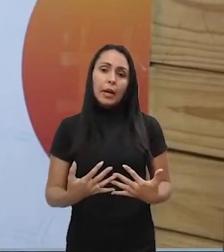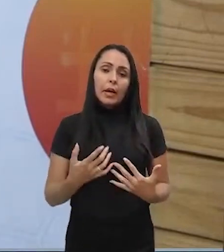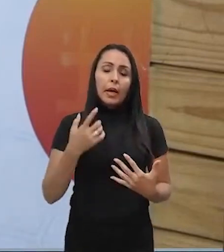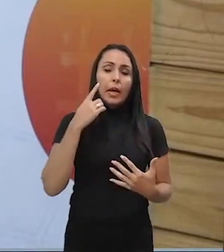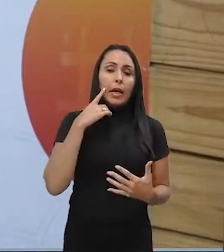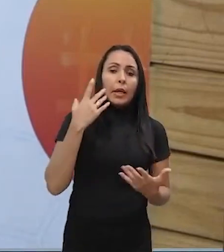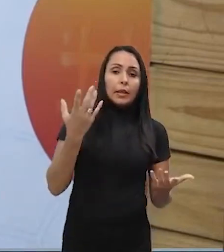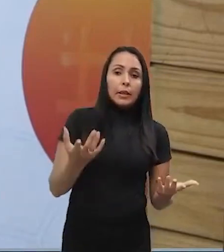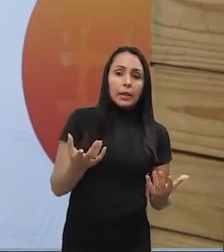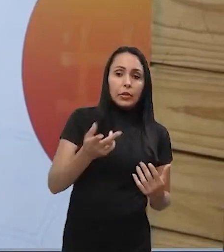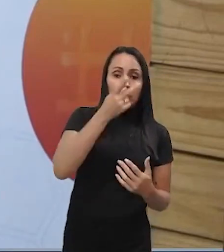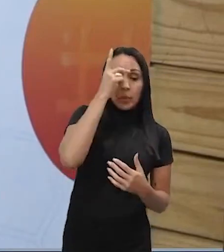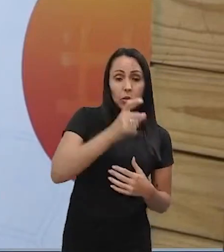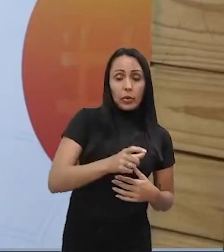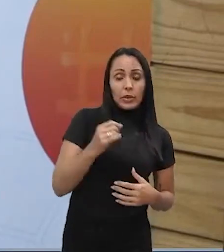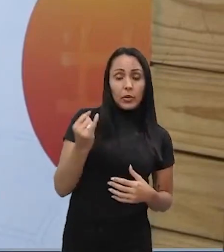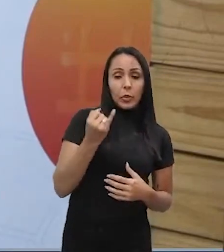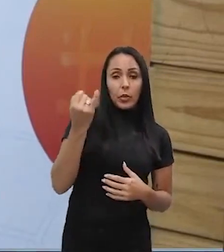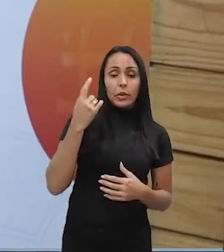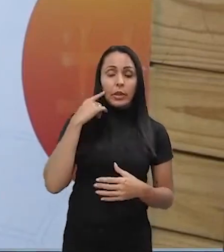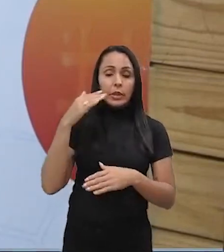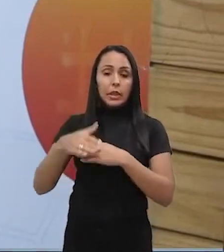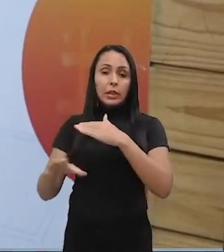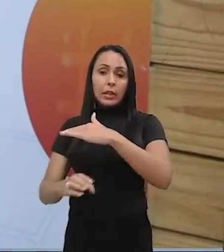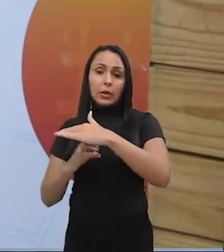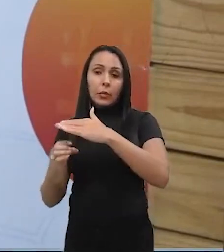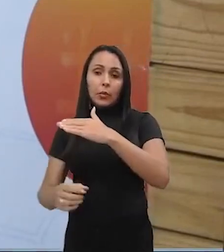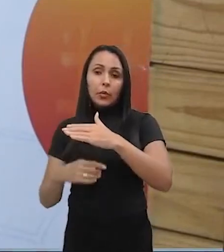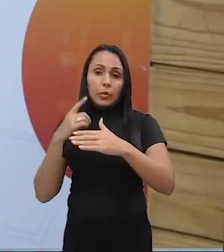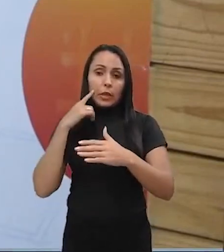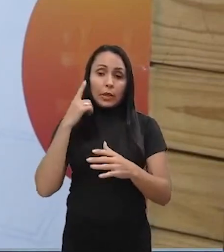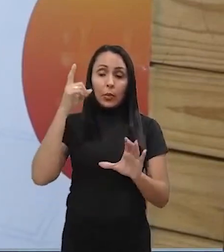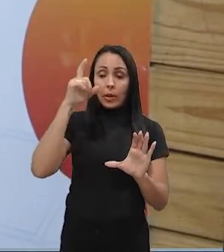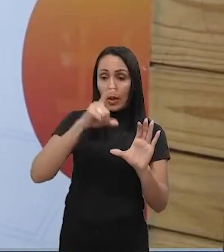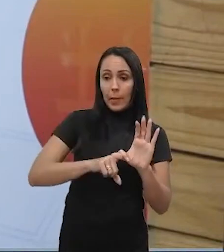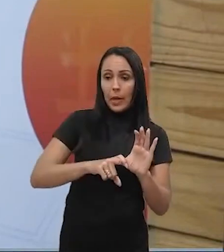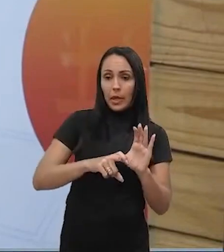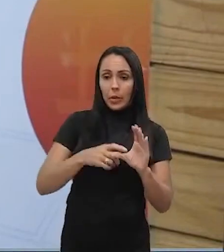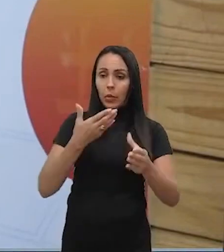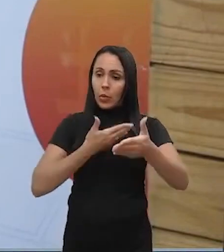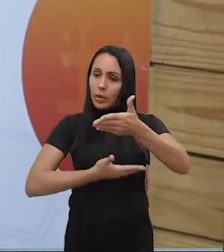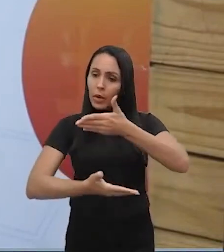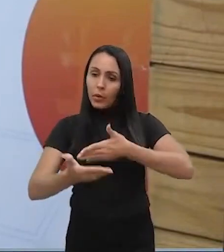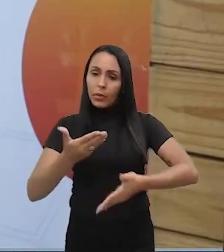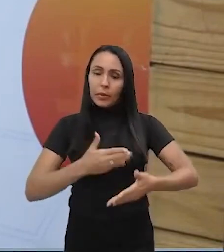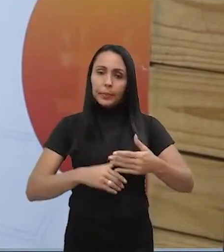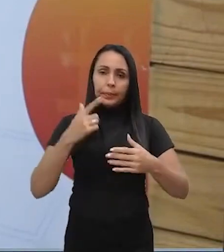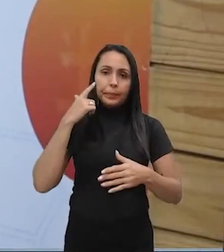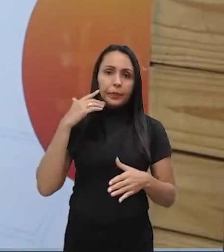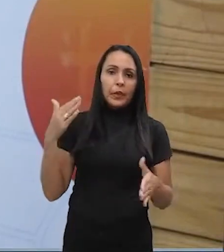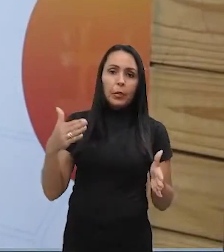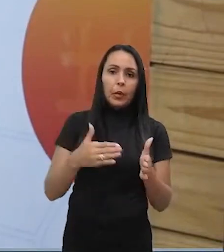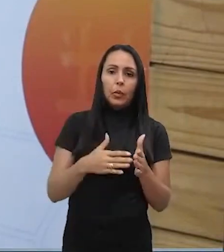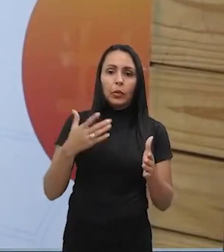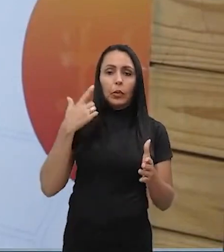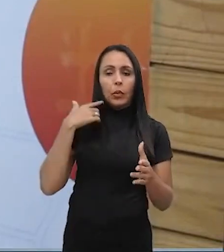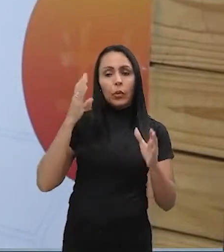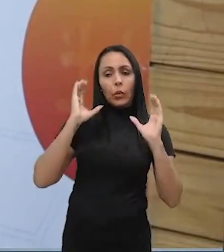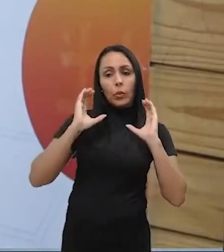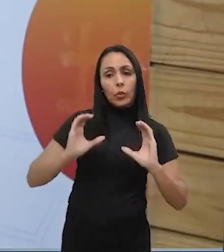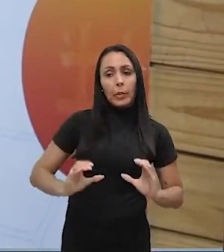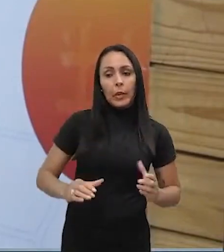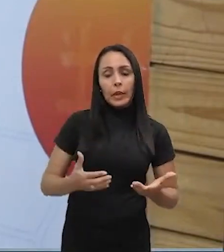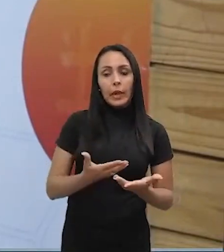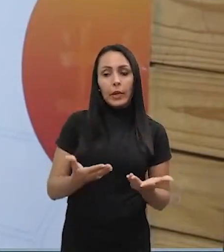as empresas não existem e, portanto, uma depende da outra. E, por último, a escola comportamental, que